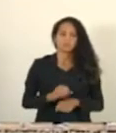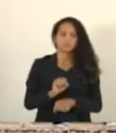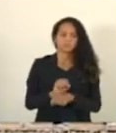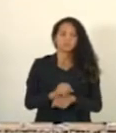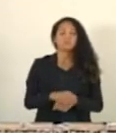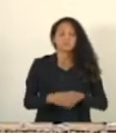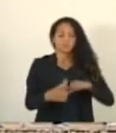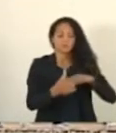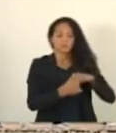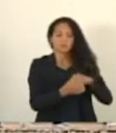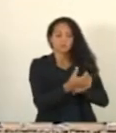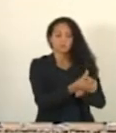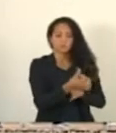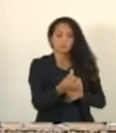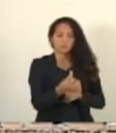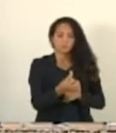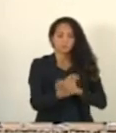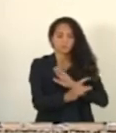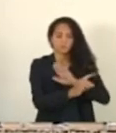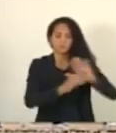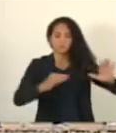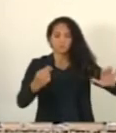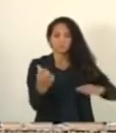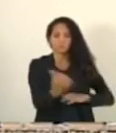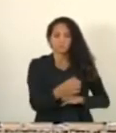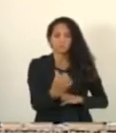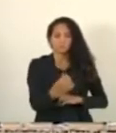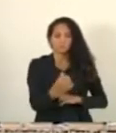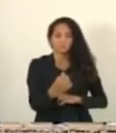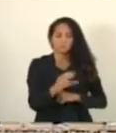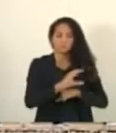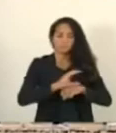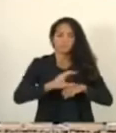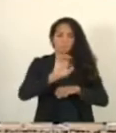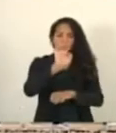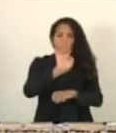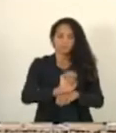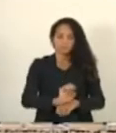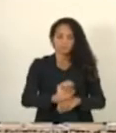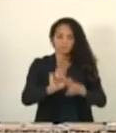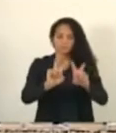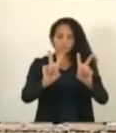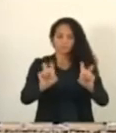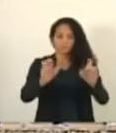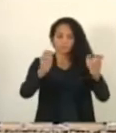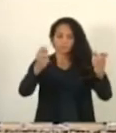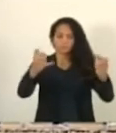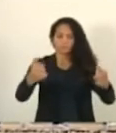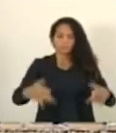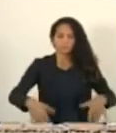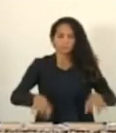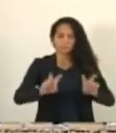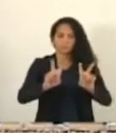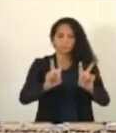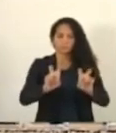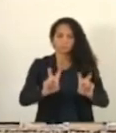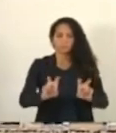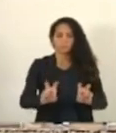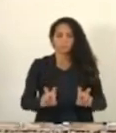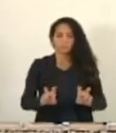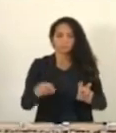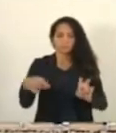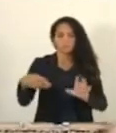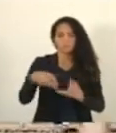Na forma do artigo 66, parágrafo 6º da Constituição Estadual, ficam sobrestradas as demais matérias constantes